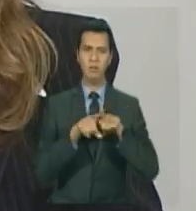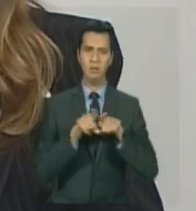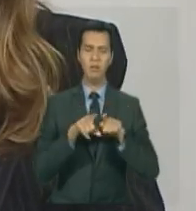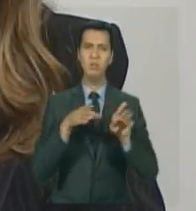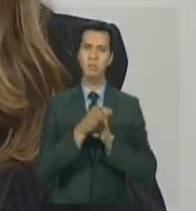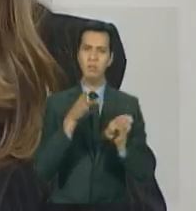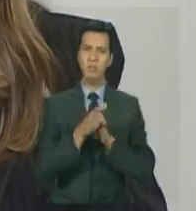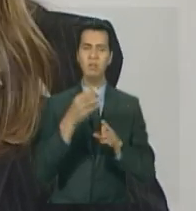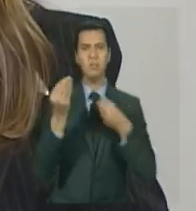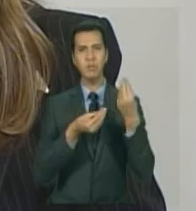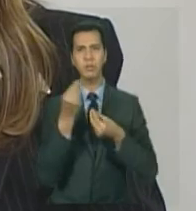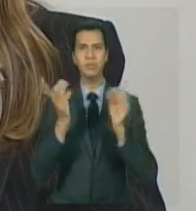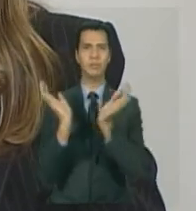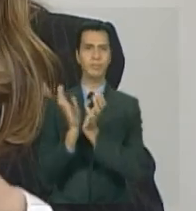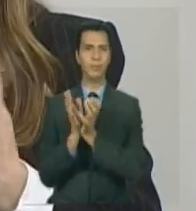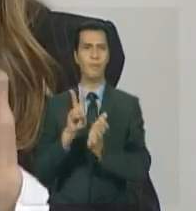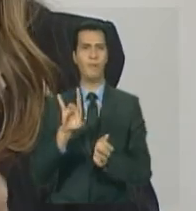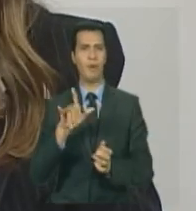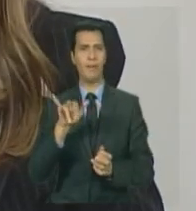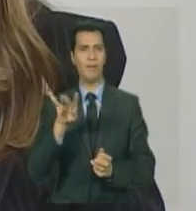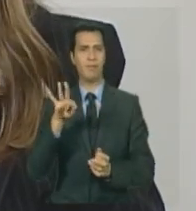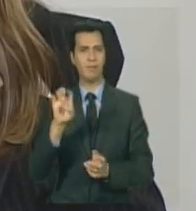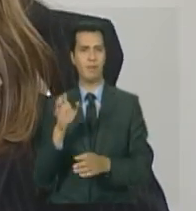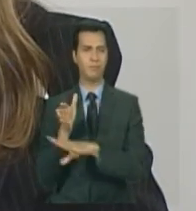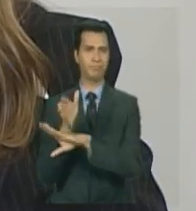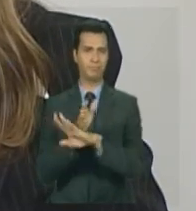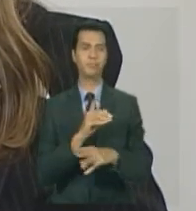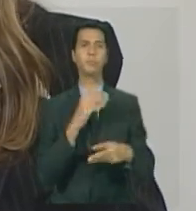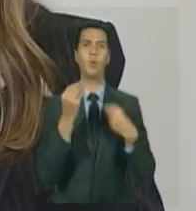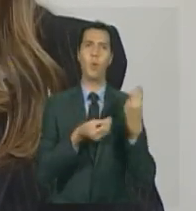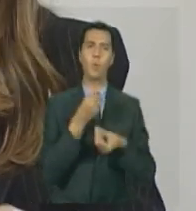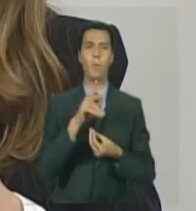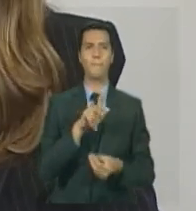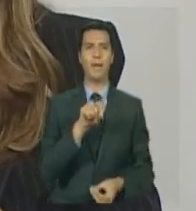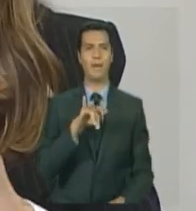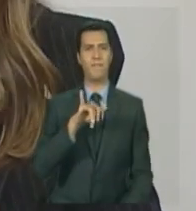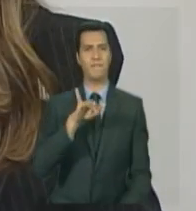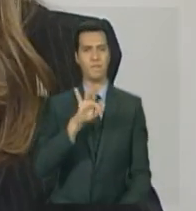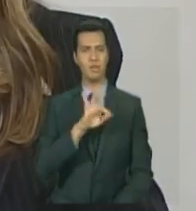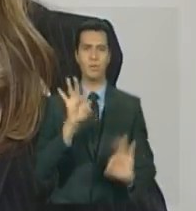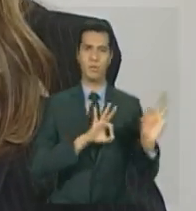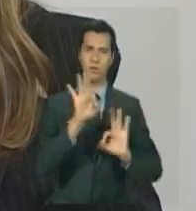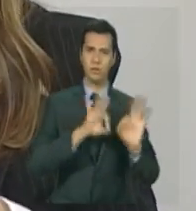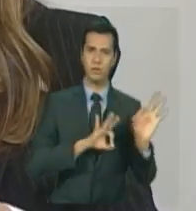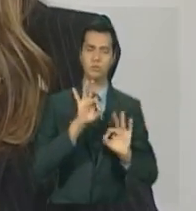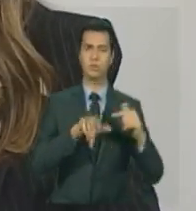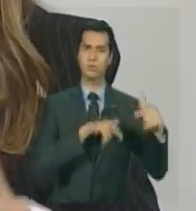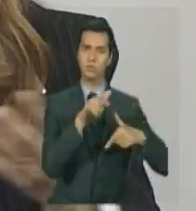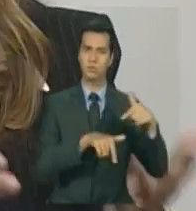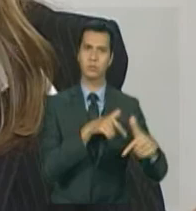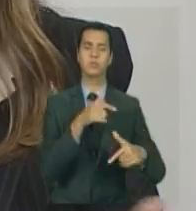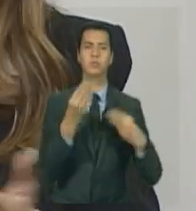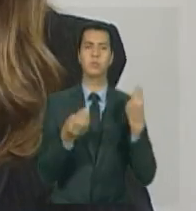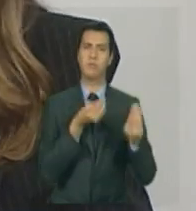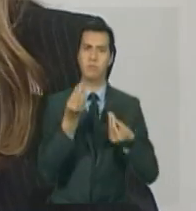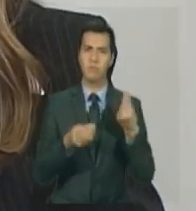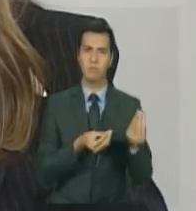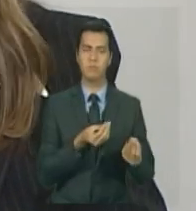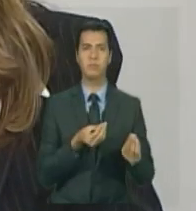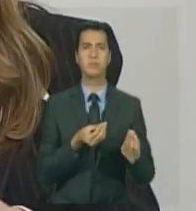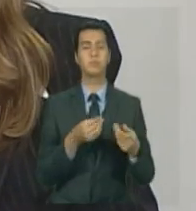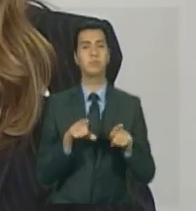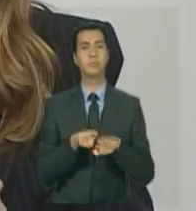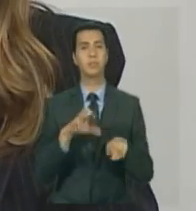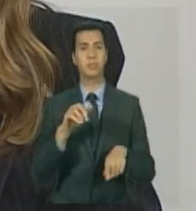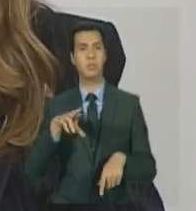elaborando sobre equipe volante, sobre como o PAIF deve ser organizado e trabalhado por equipes volantes e por